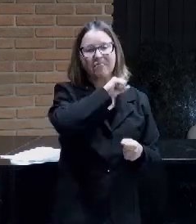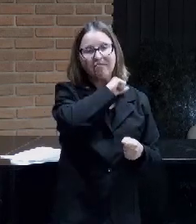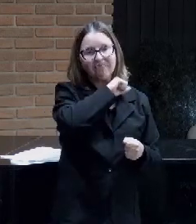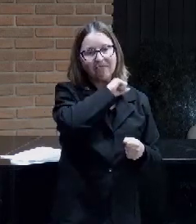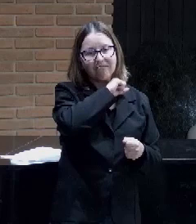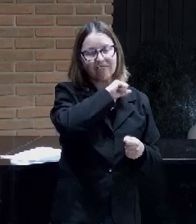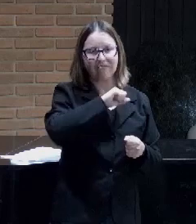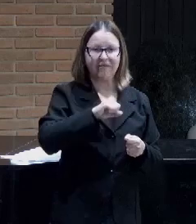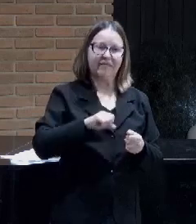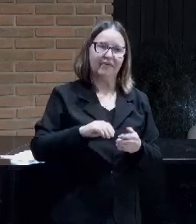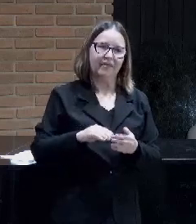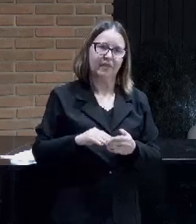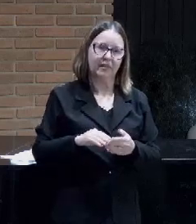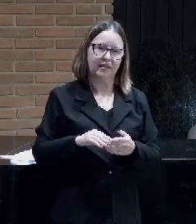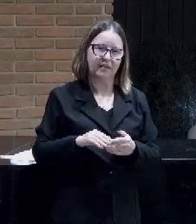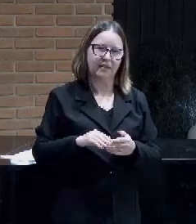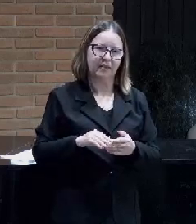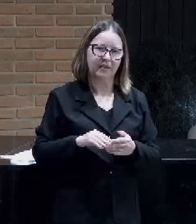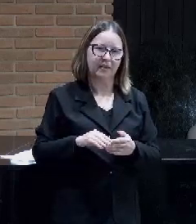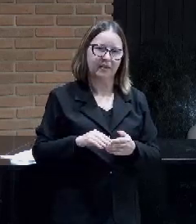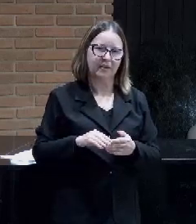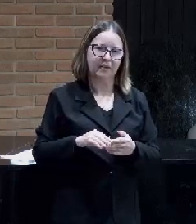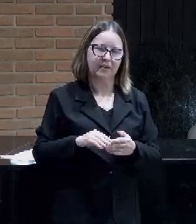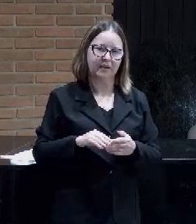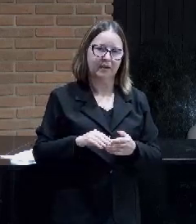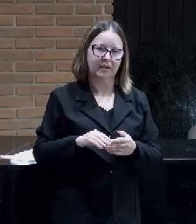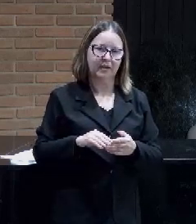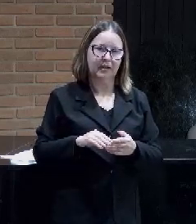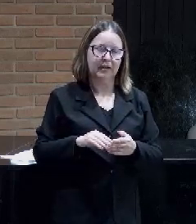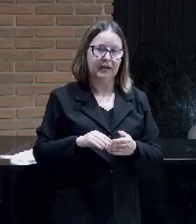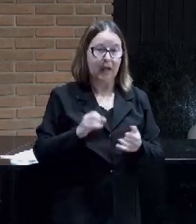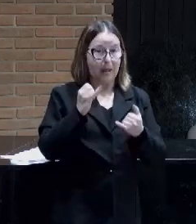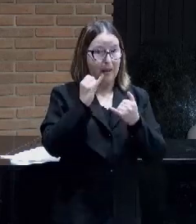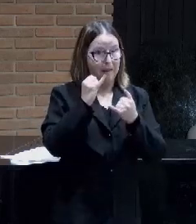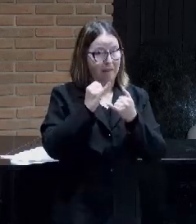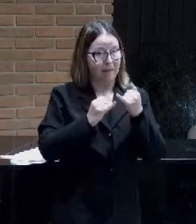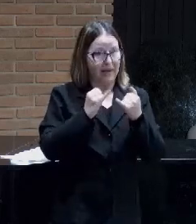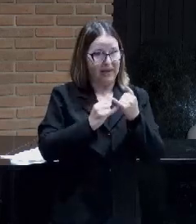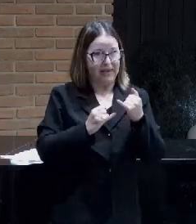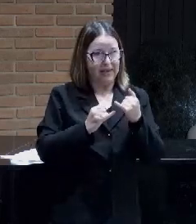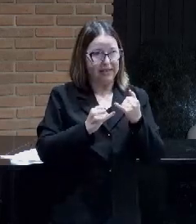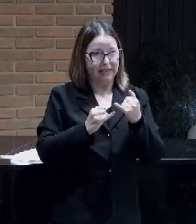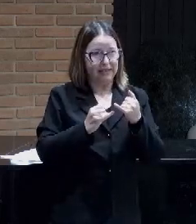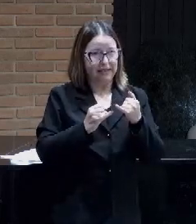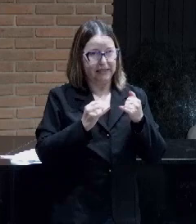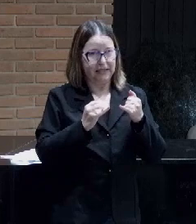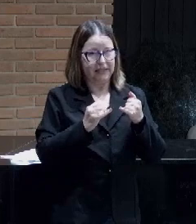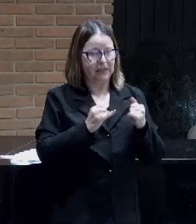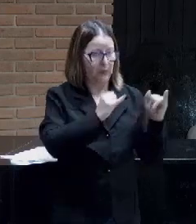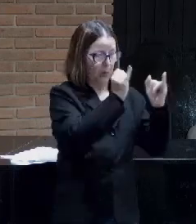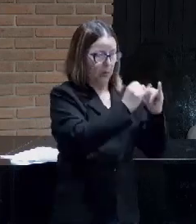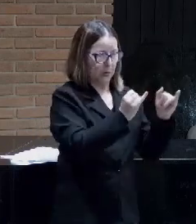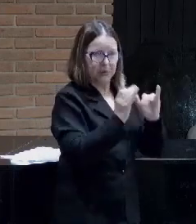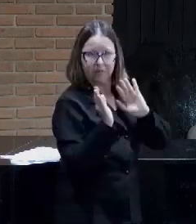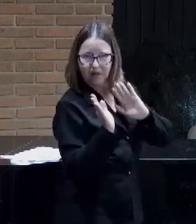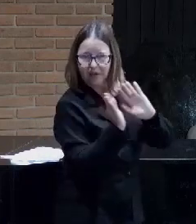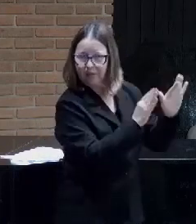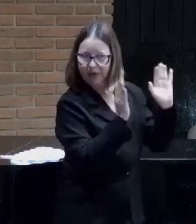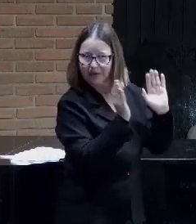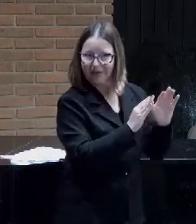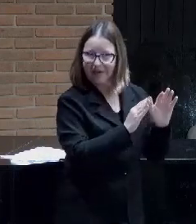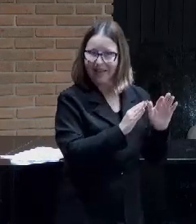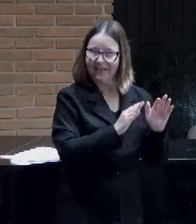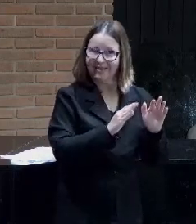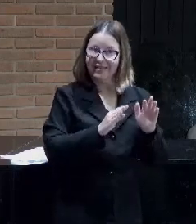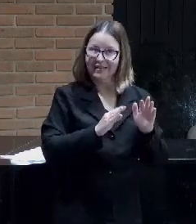Senhor. É como se eles tivessem abandonado o seu próprio Deus para poder servir ao Senhor de Israel. Isso é muito